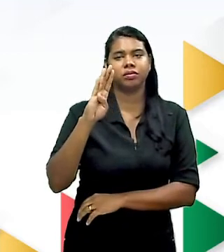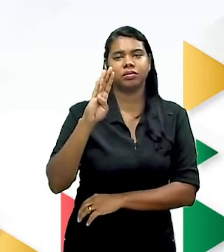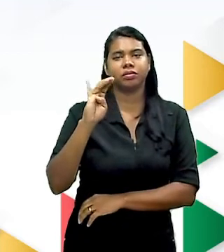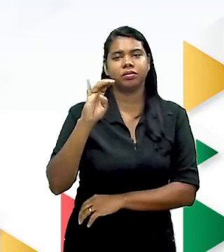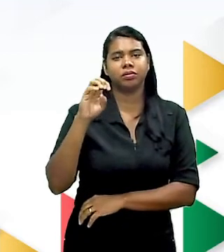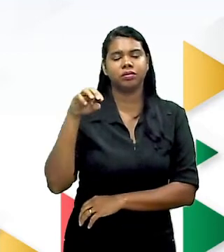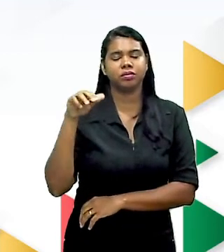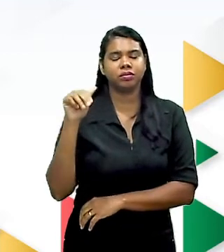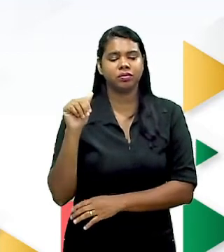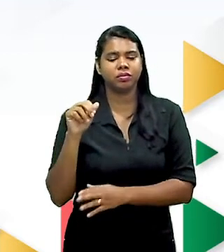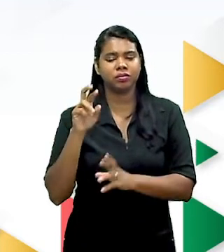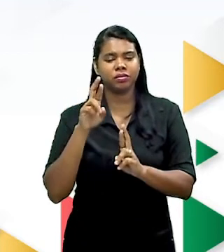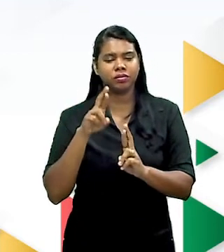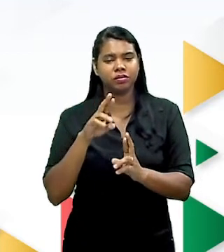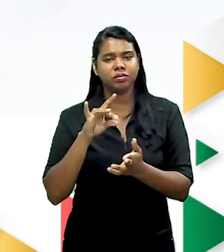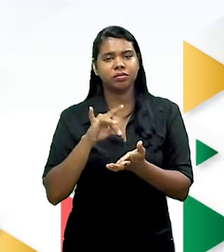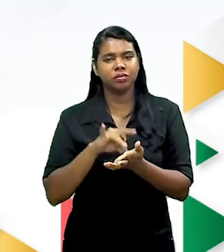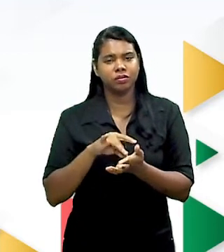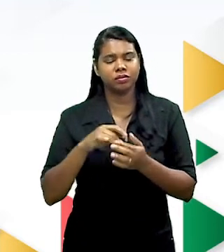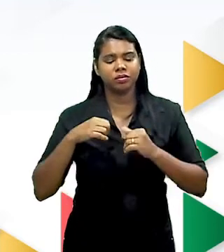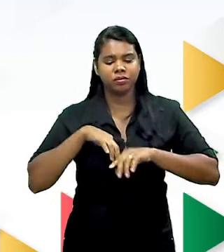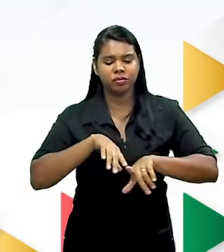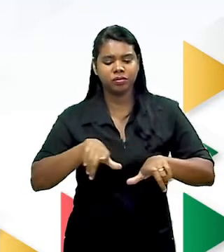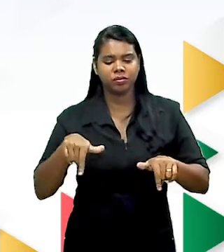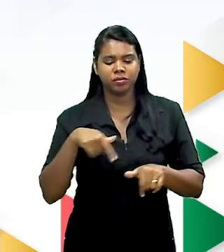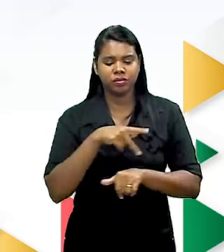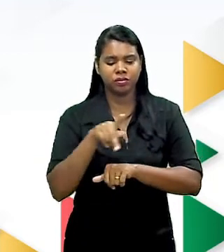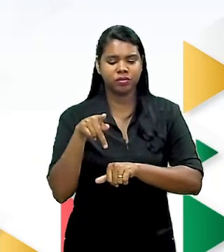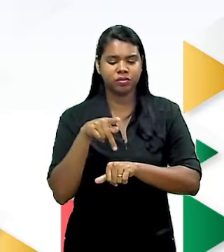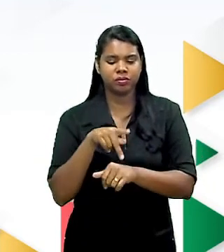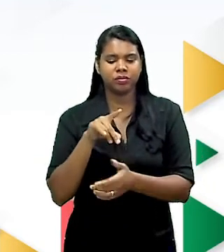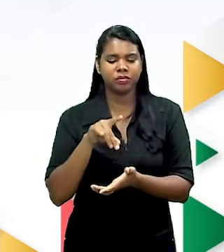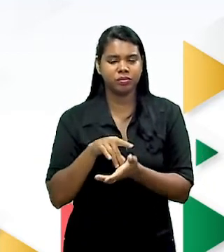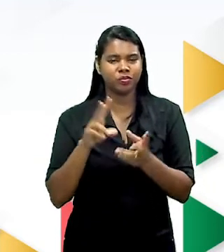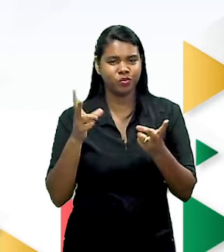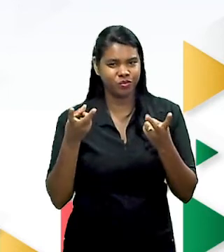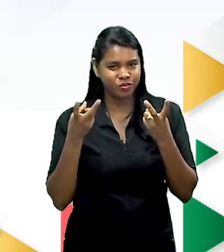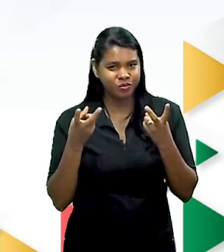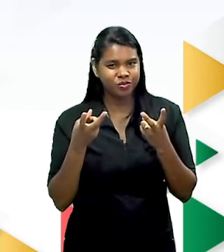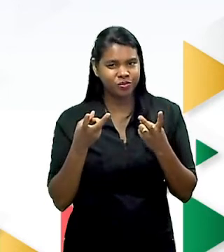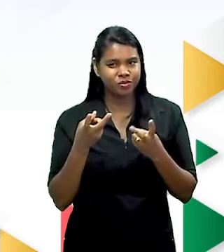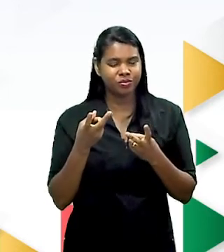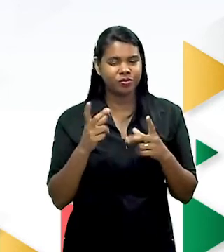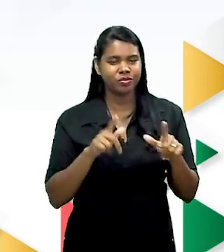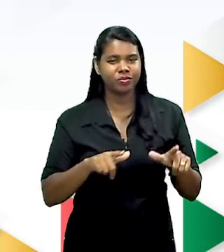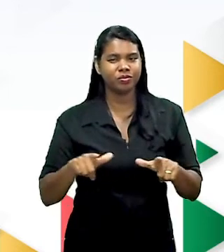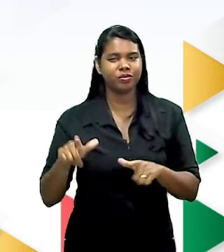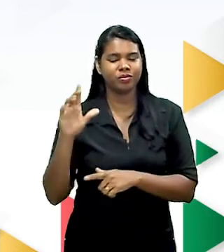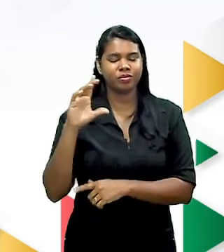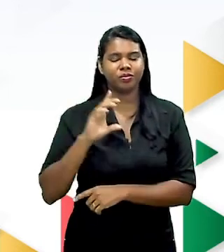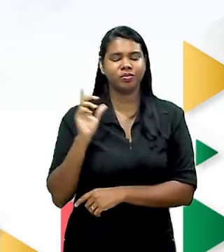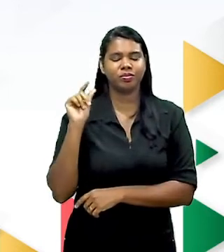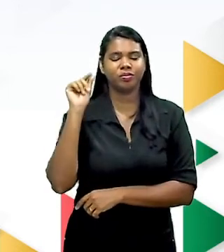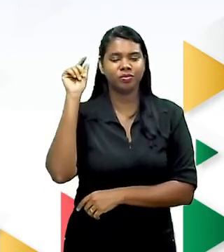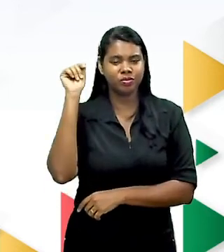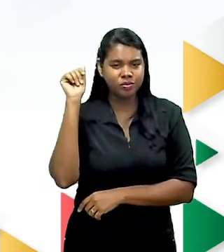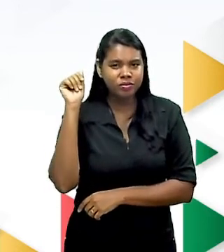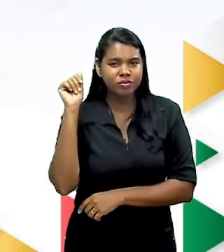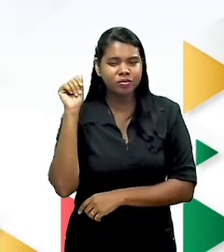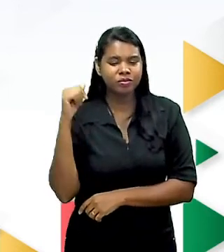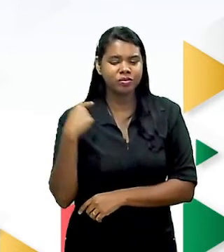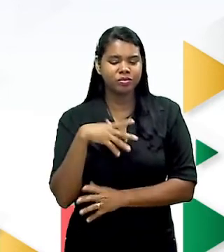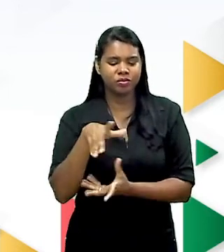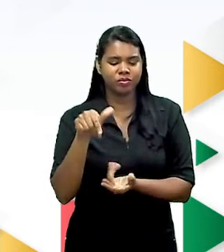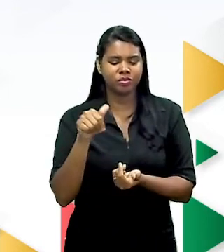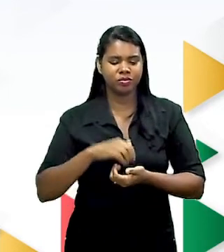como recursos naturais em nosso país, mas têm destaque como ambientes de grande riqueza natural no nosso